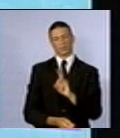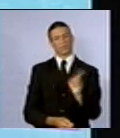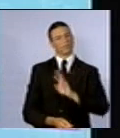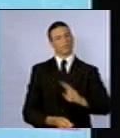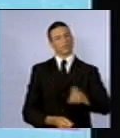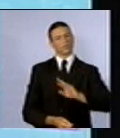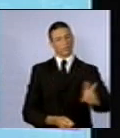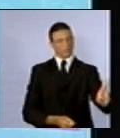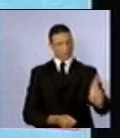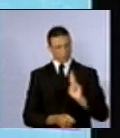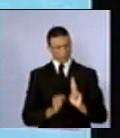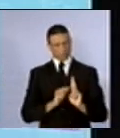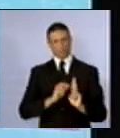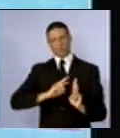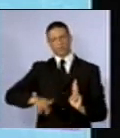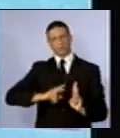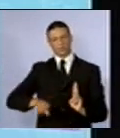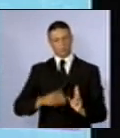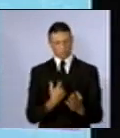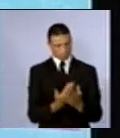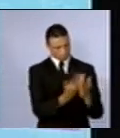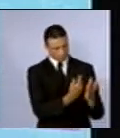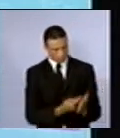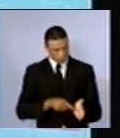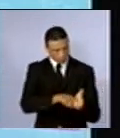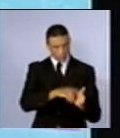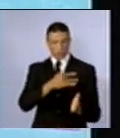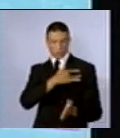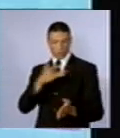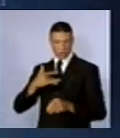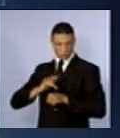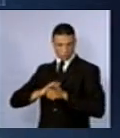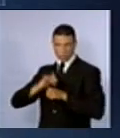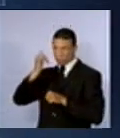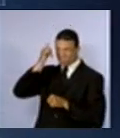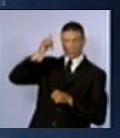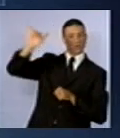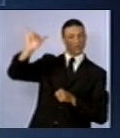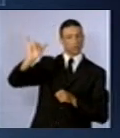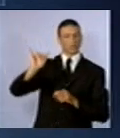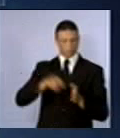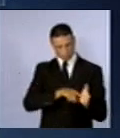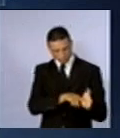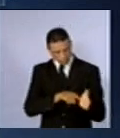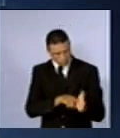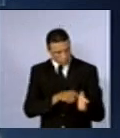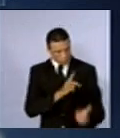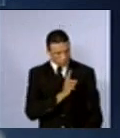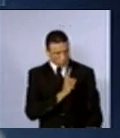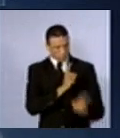como resultado decorrente desses estudos epidemiológicos que mostraram um